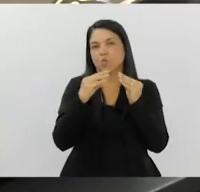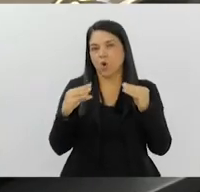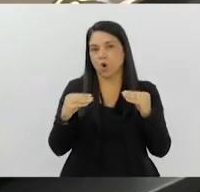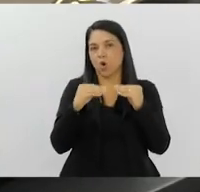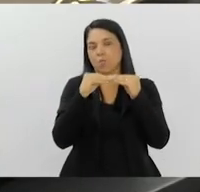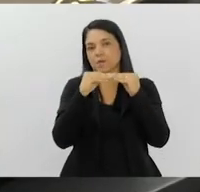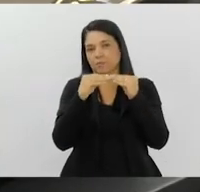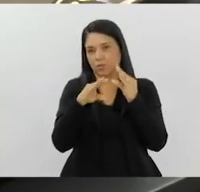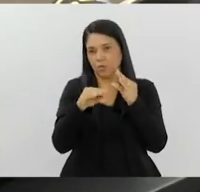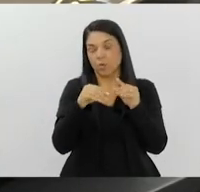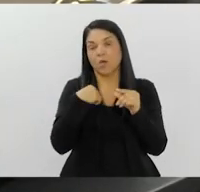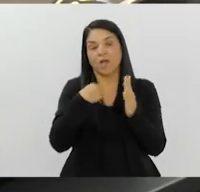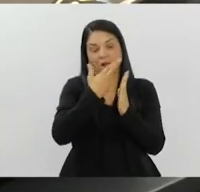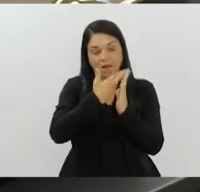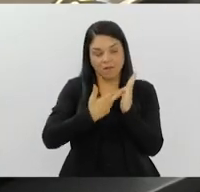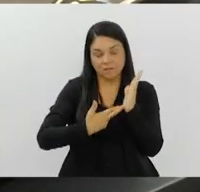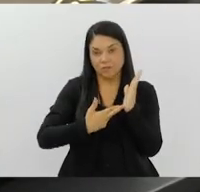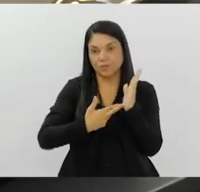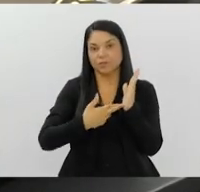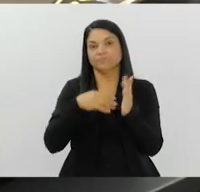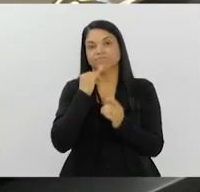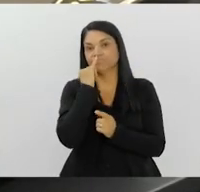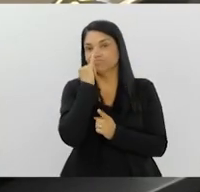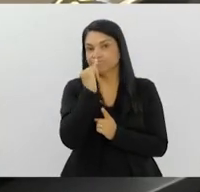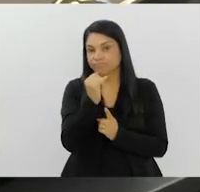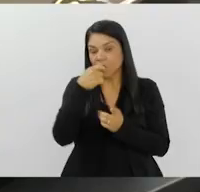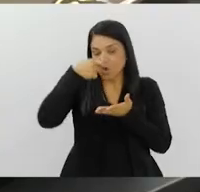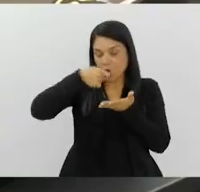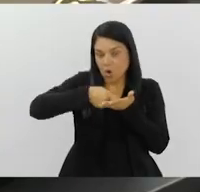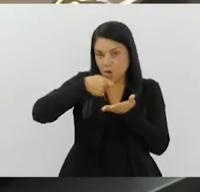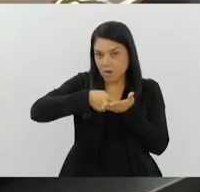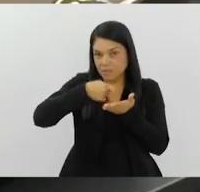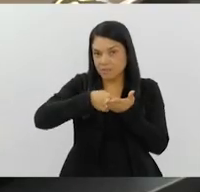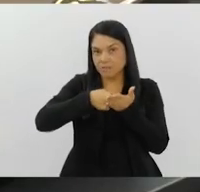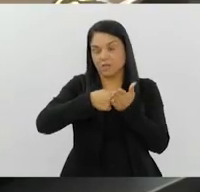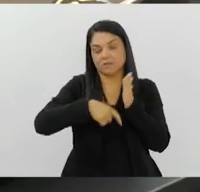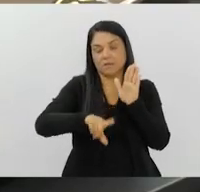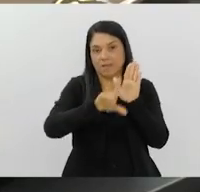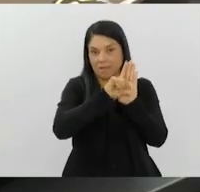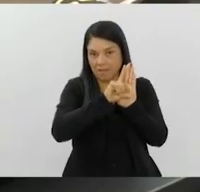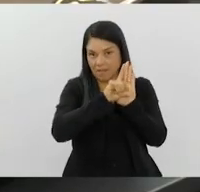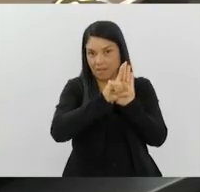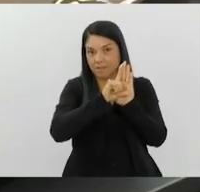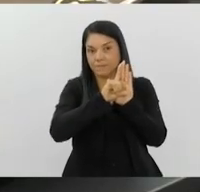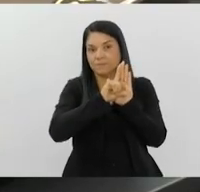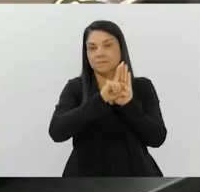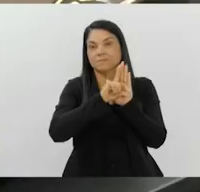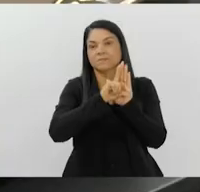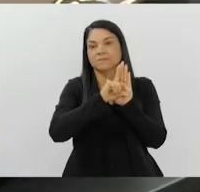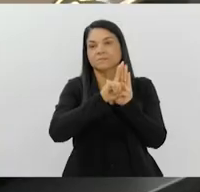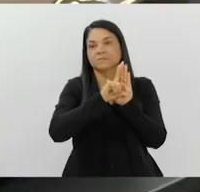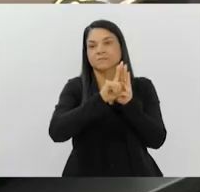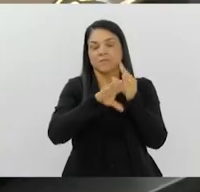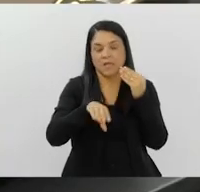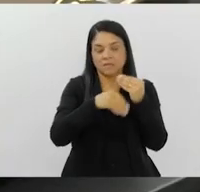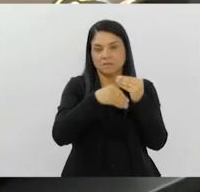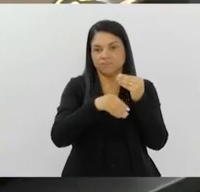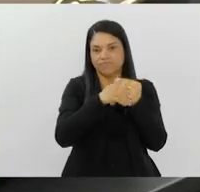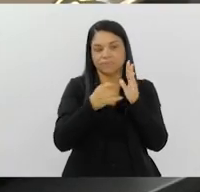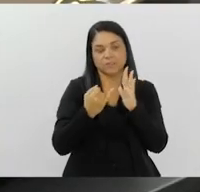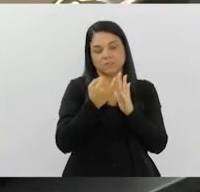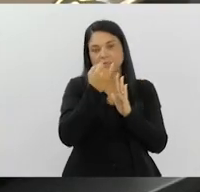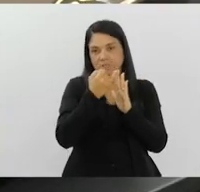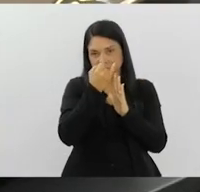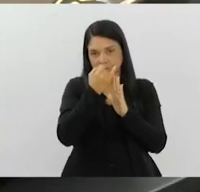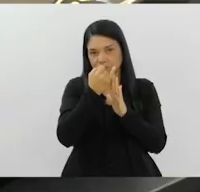relatório tem que mencionar além das obrigatoriedades legais a seguinte aí a gente inseriu os incisos Tá bom tá bom tá